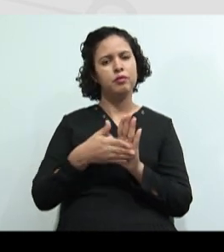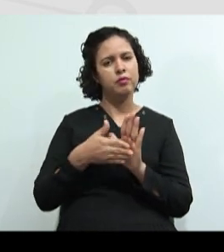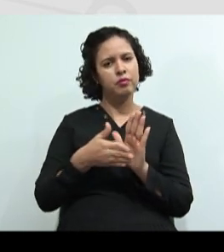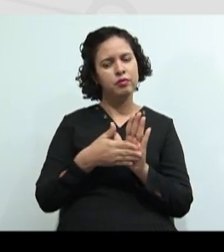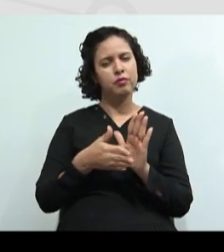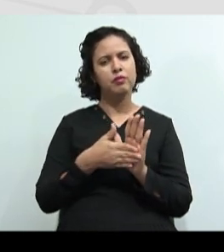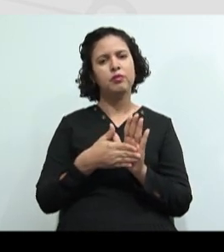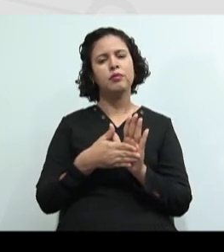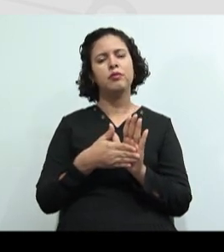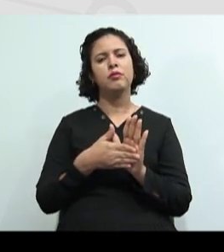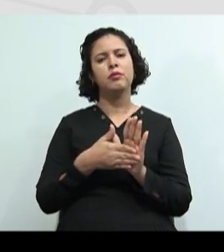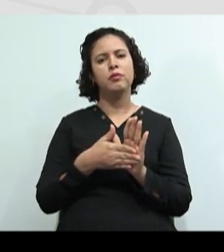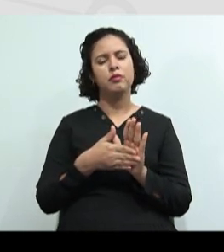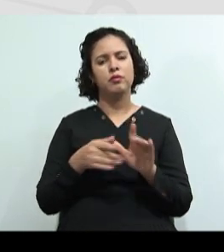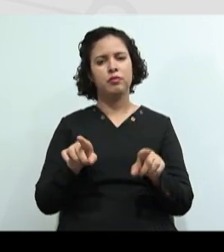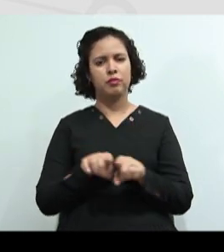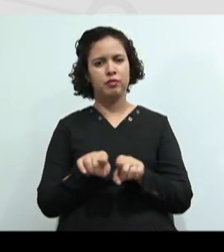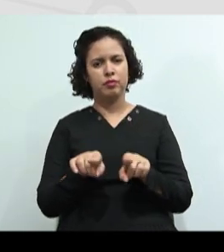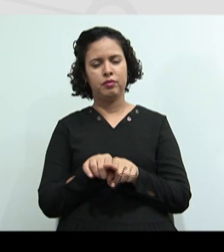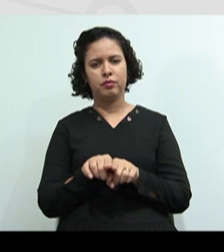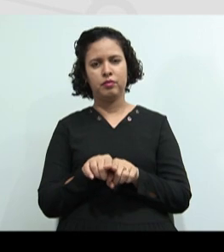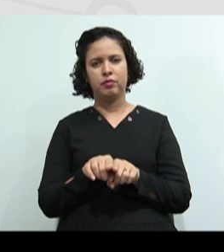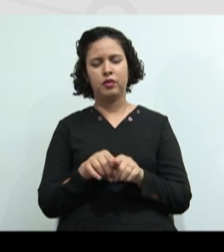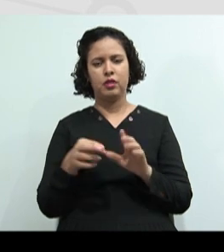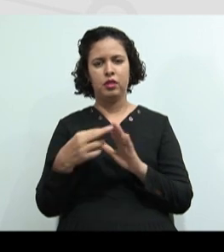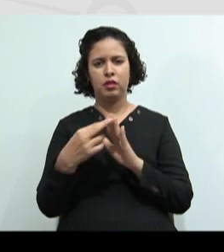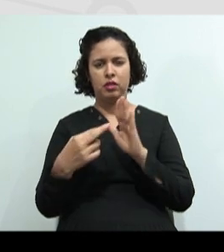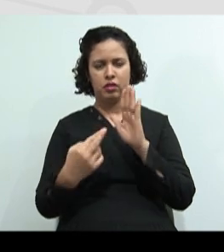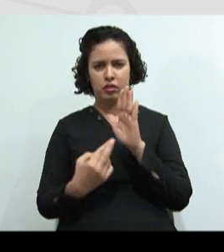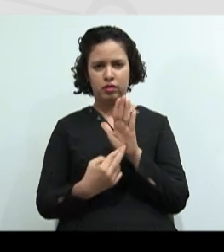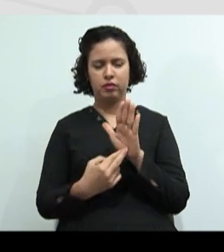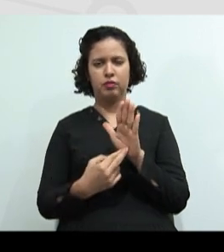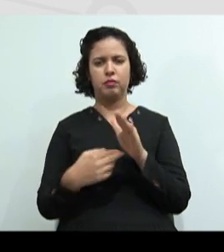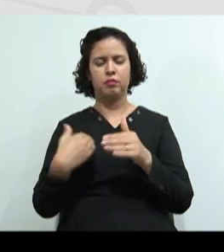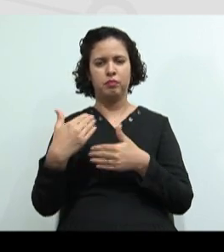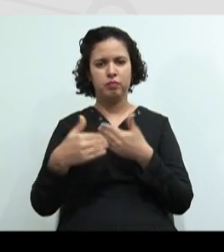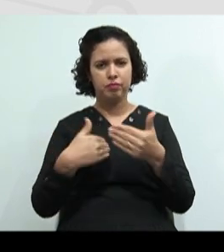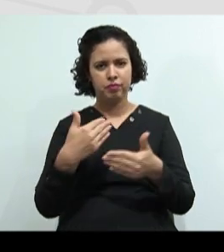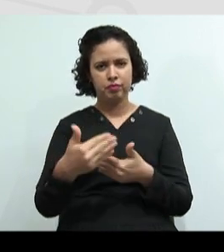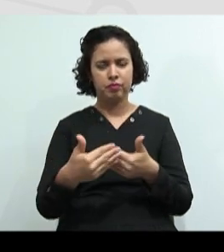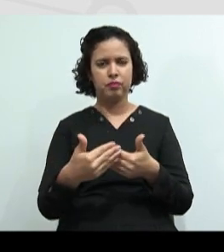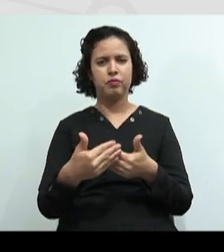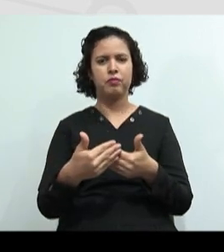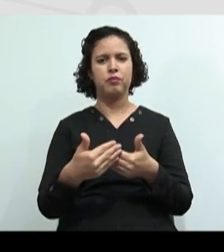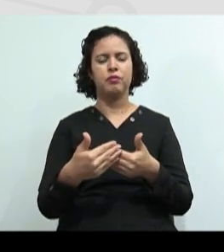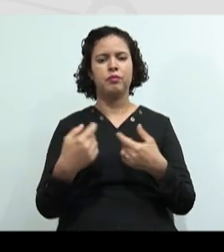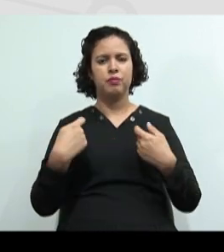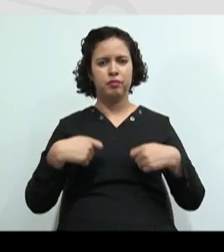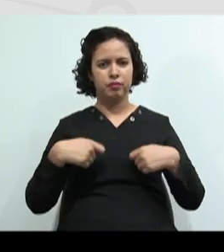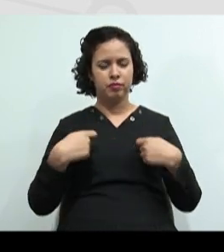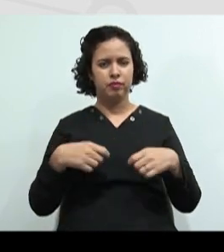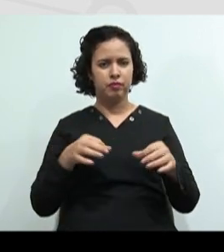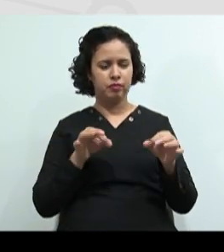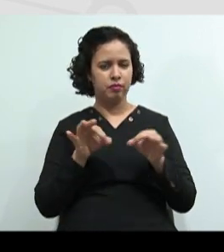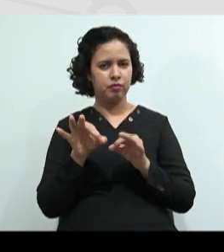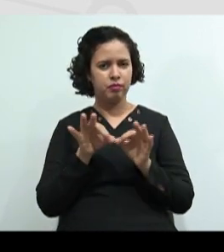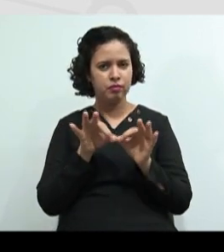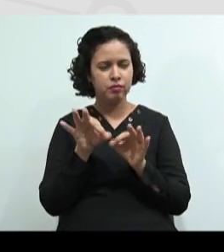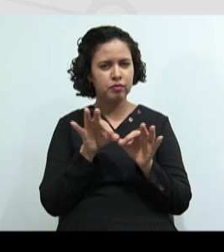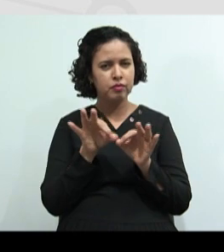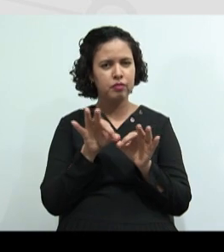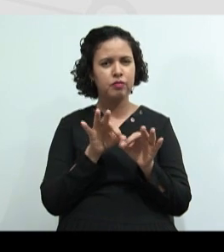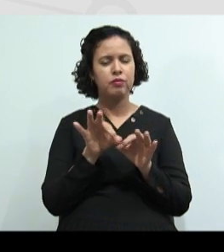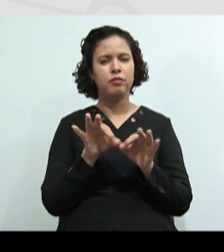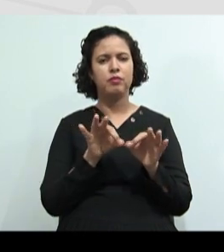nível tático, e dos planos operacionais, regras e procedimentos, por meio do nível operacional, se ajustem ao máximo, o